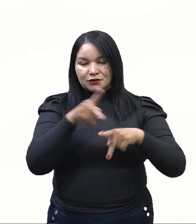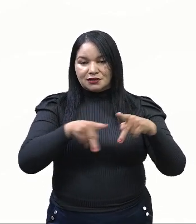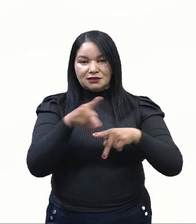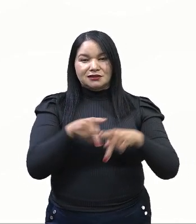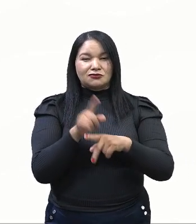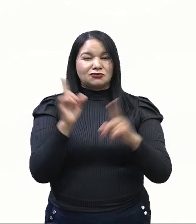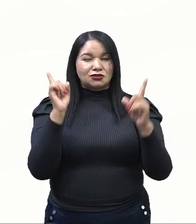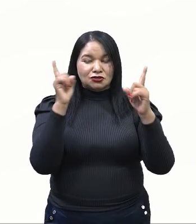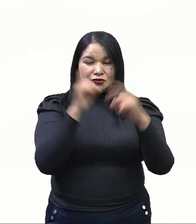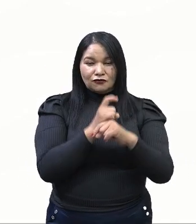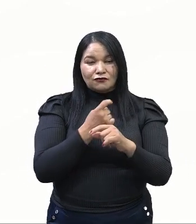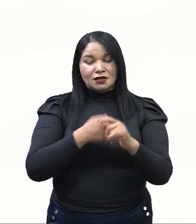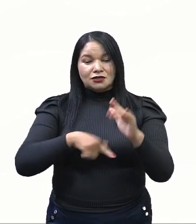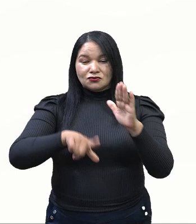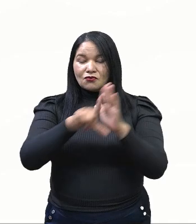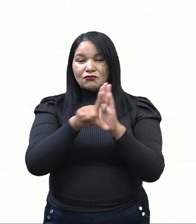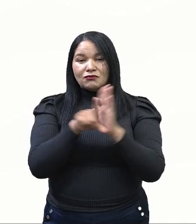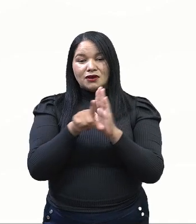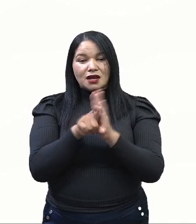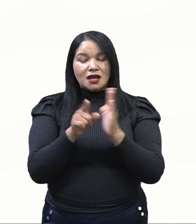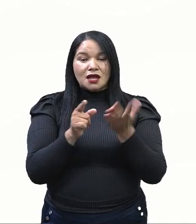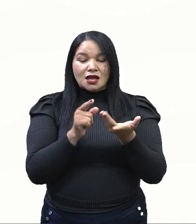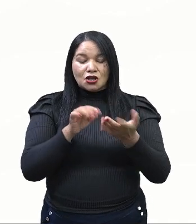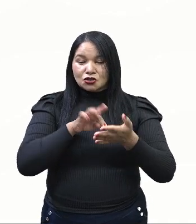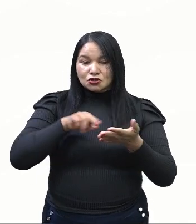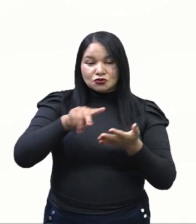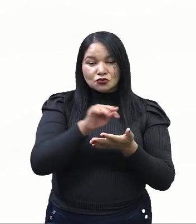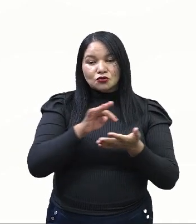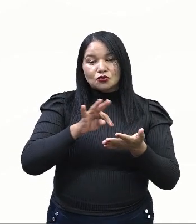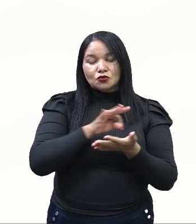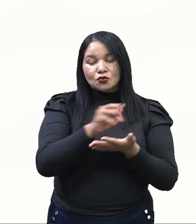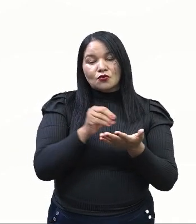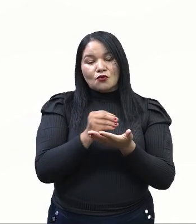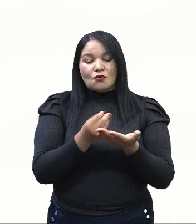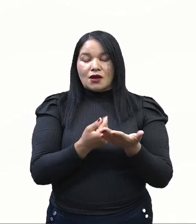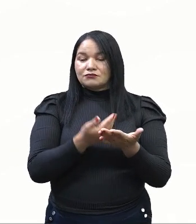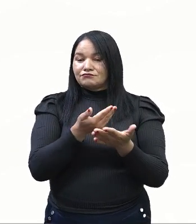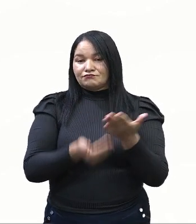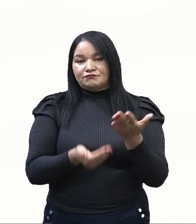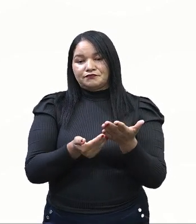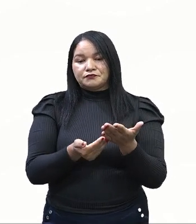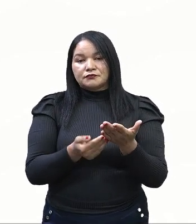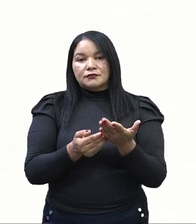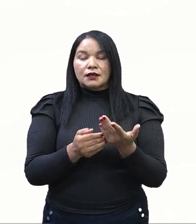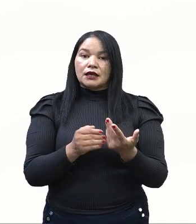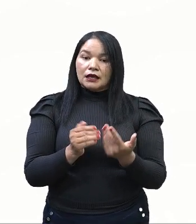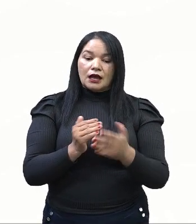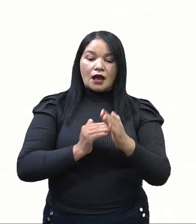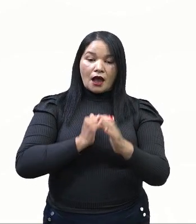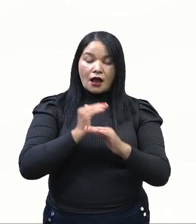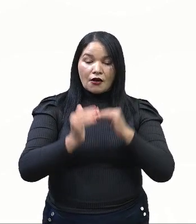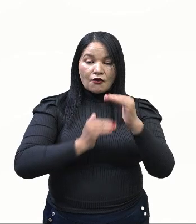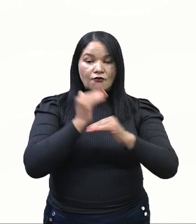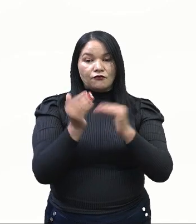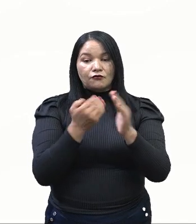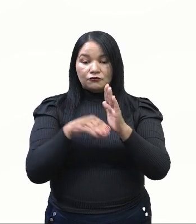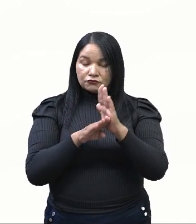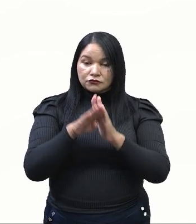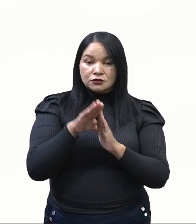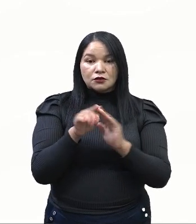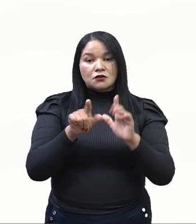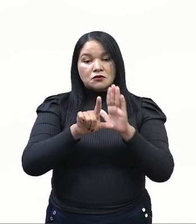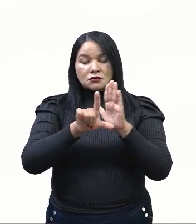de fora dos benefícios dessa lei. Então, apesar de termos esses avanços na